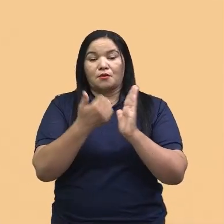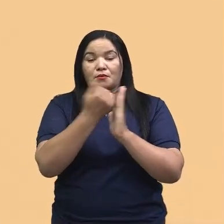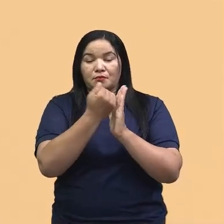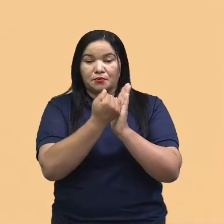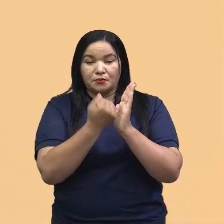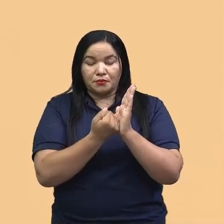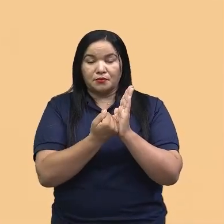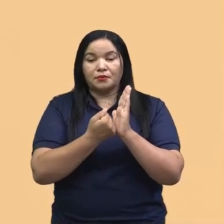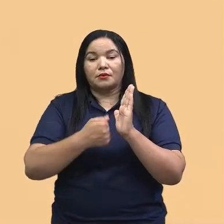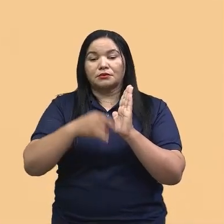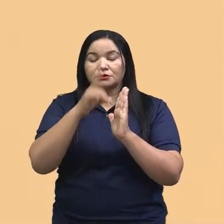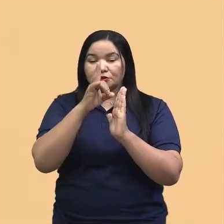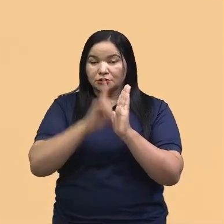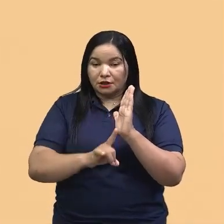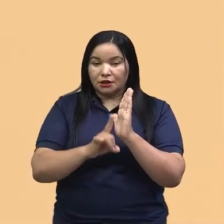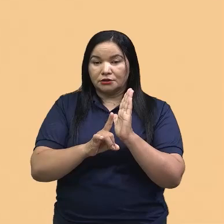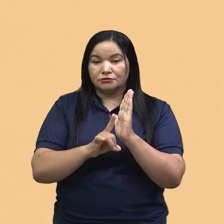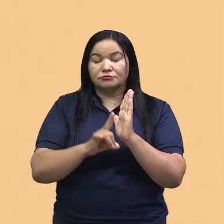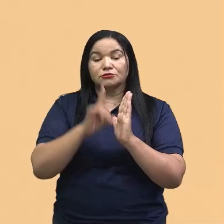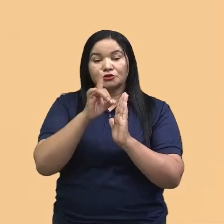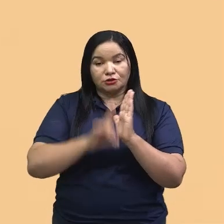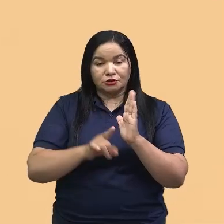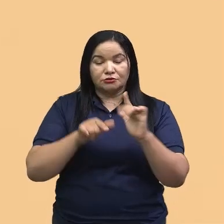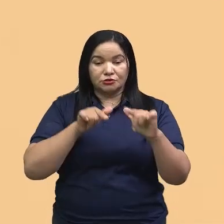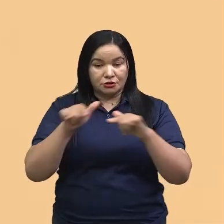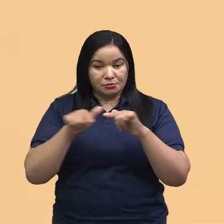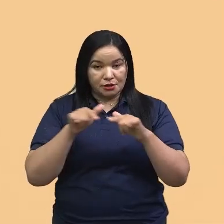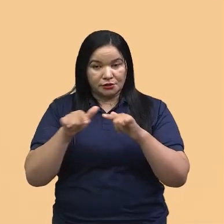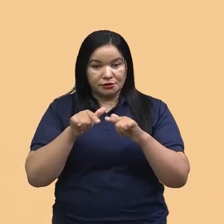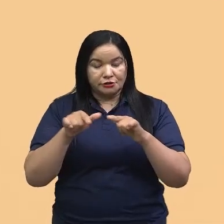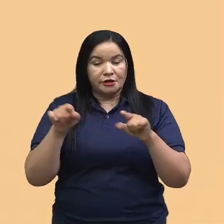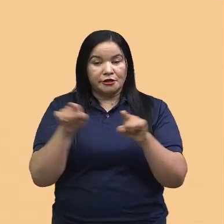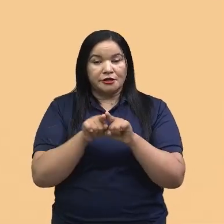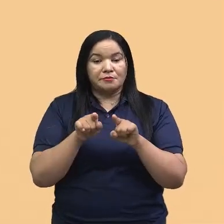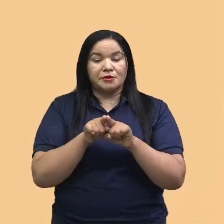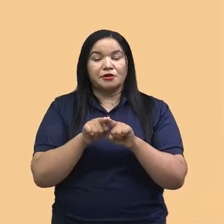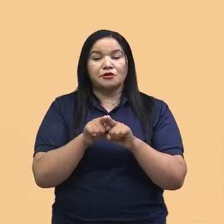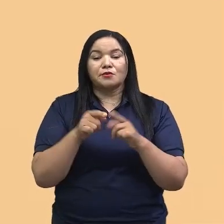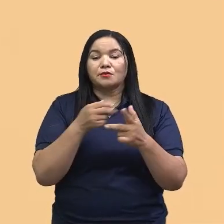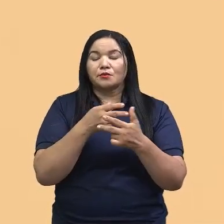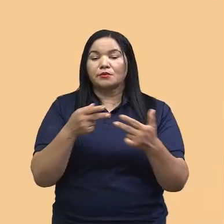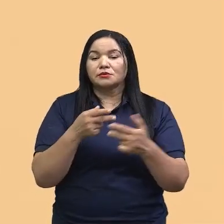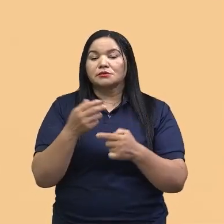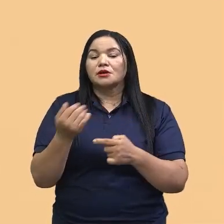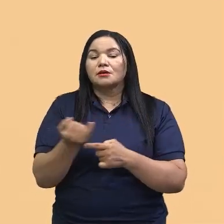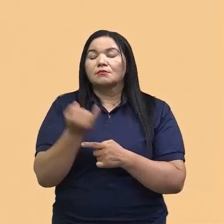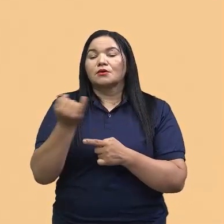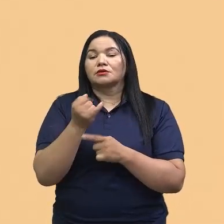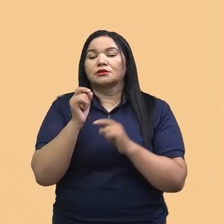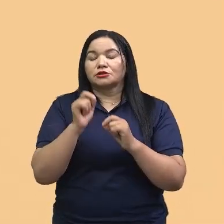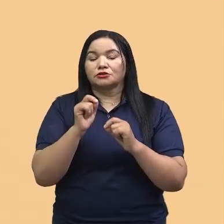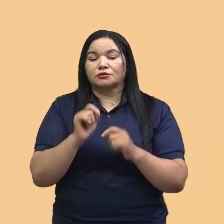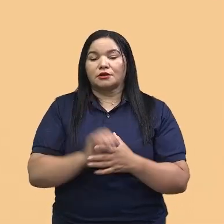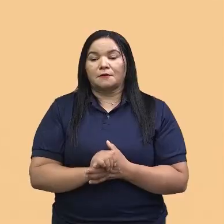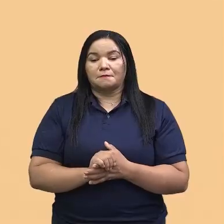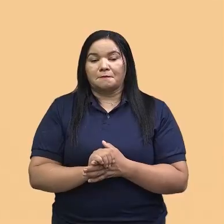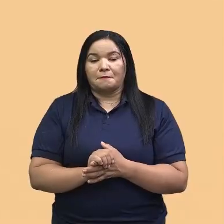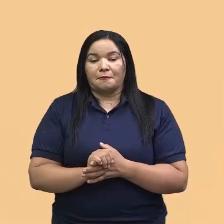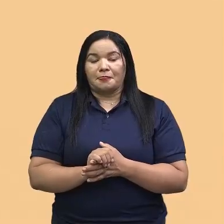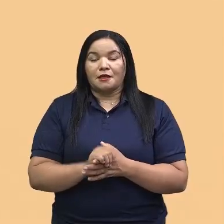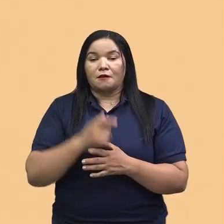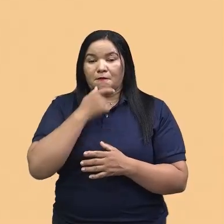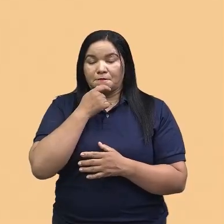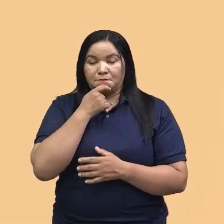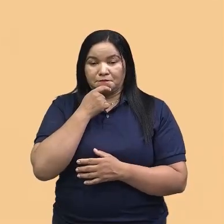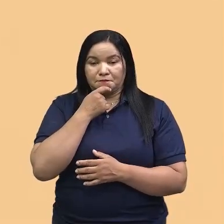trabalhistas, né, um jargão e algo que fosse que enaltecesse a sua